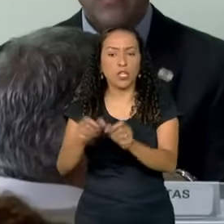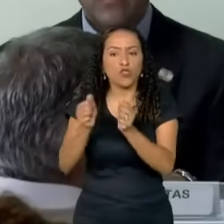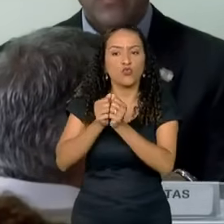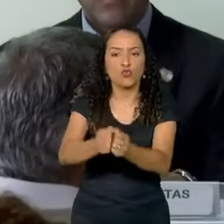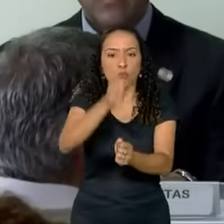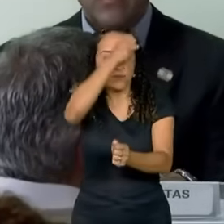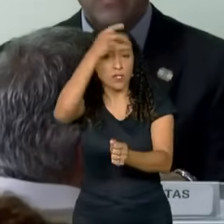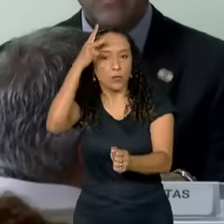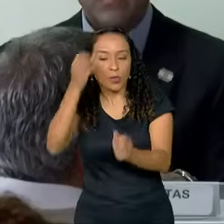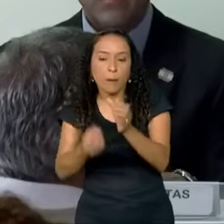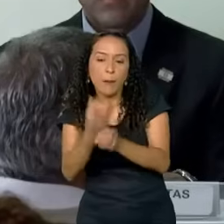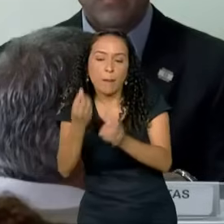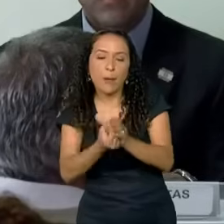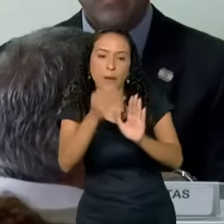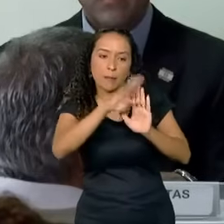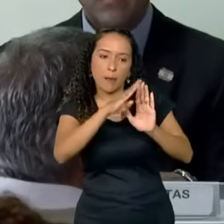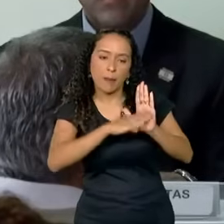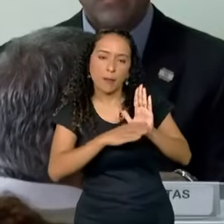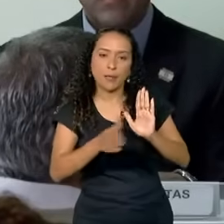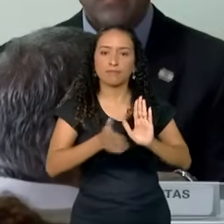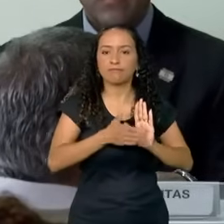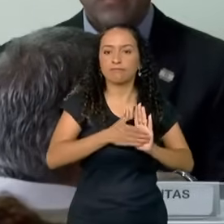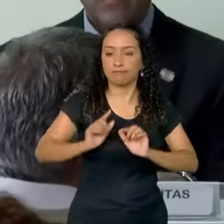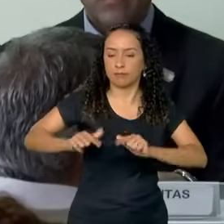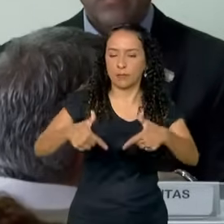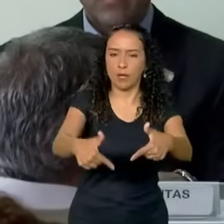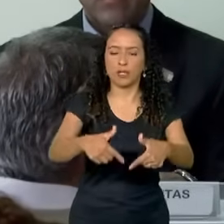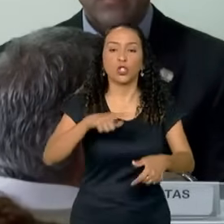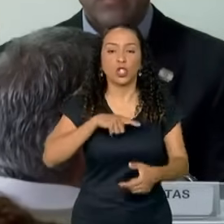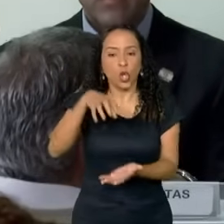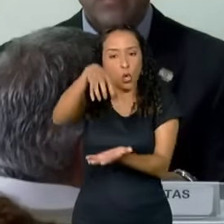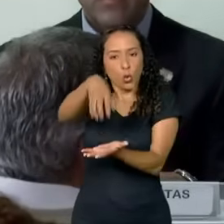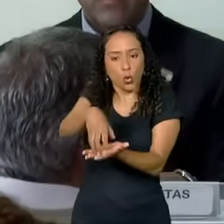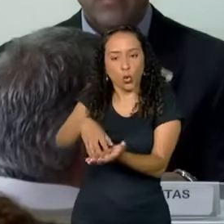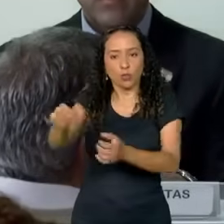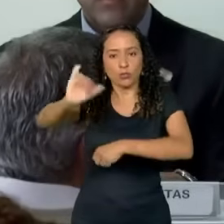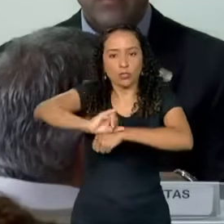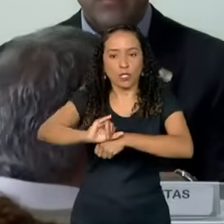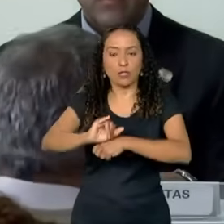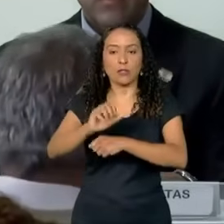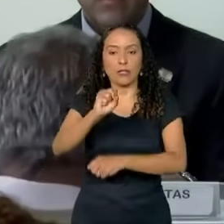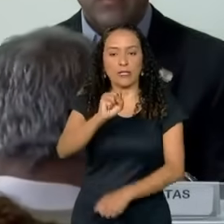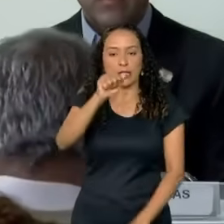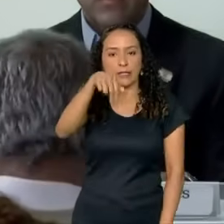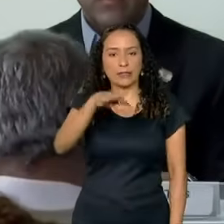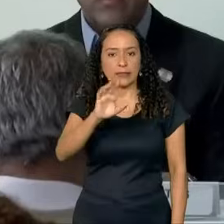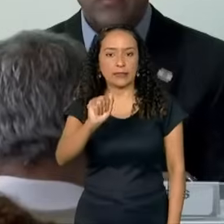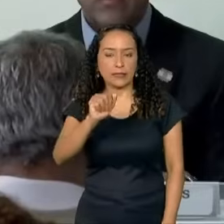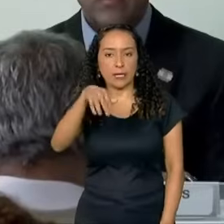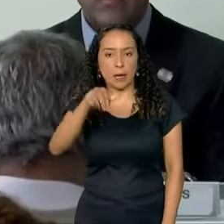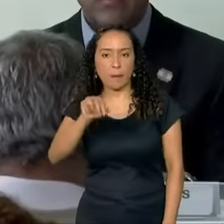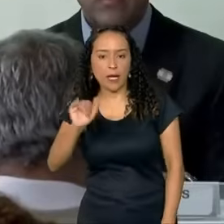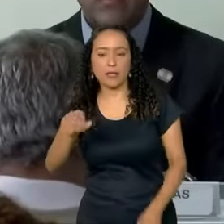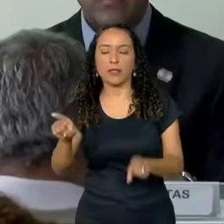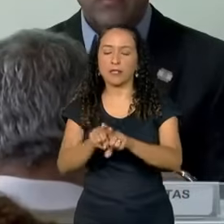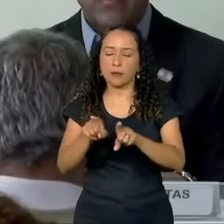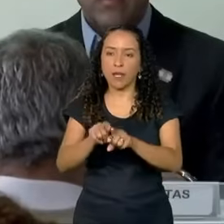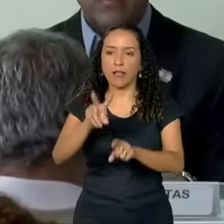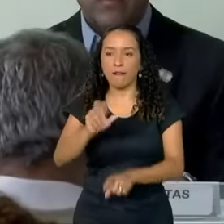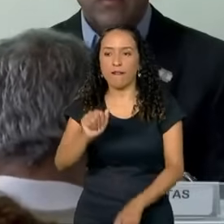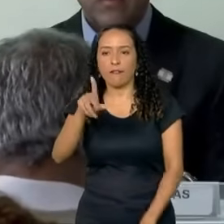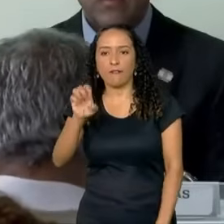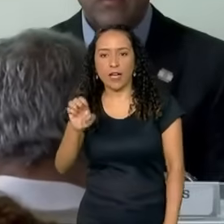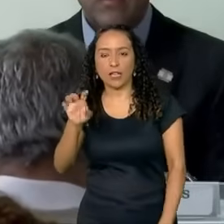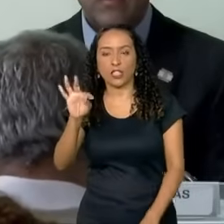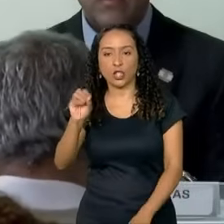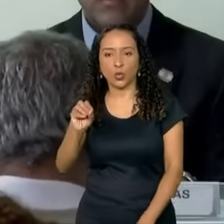prefeituras da elaboração dos planos de trabalho. Temos um núcleo na região central em Santa Maria, um núcleo na região do Vale do Taquari e outro